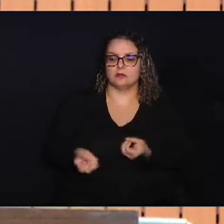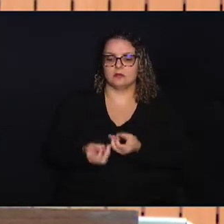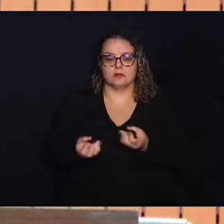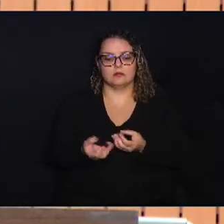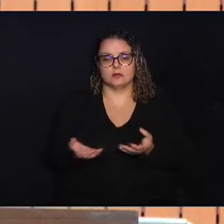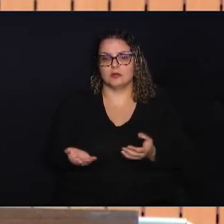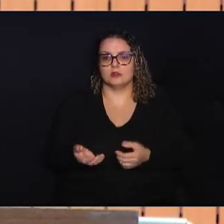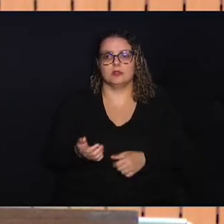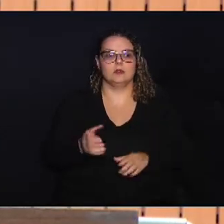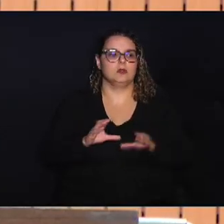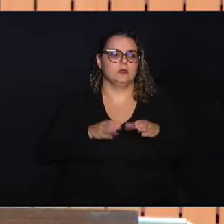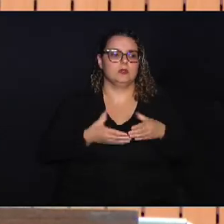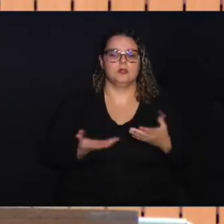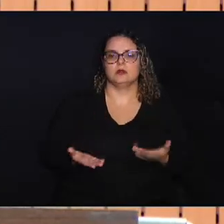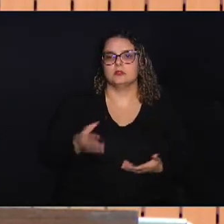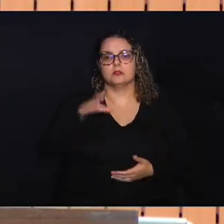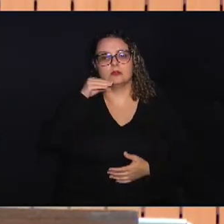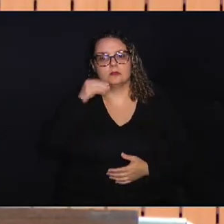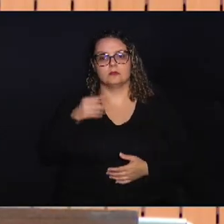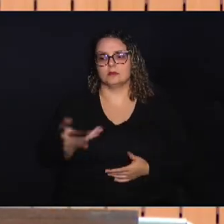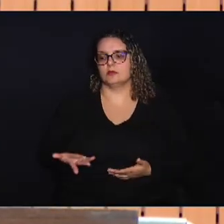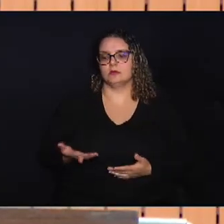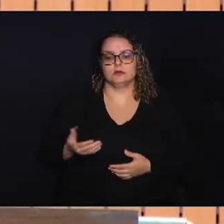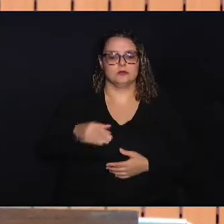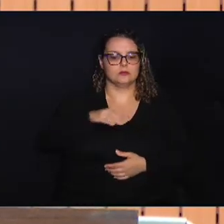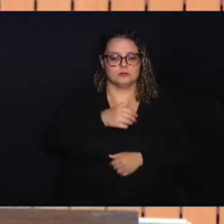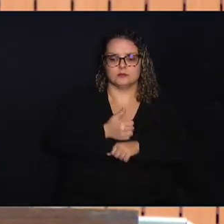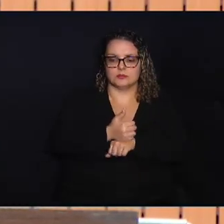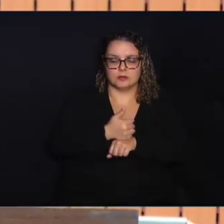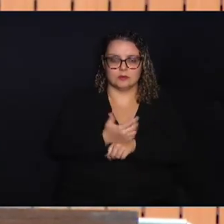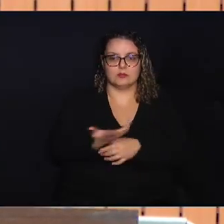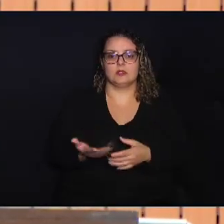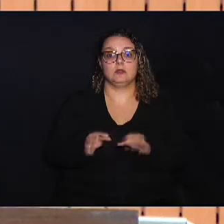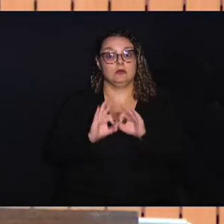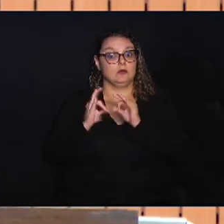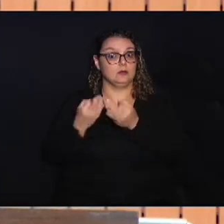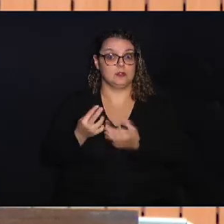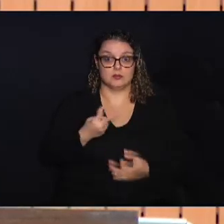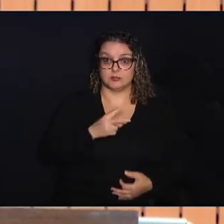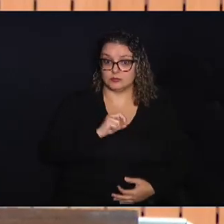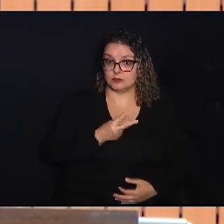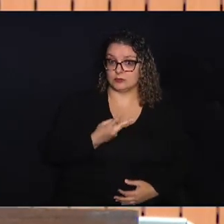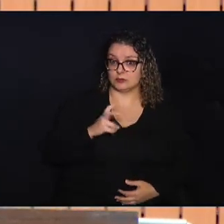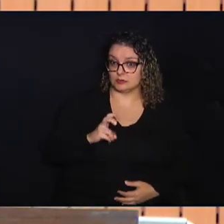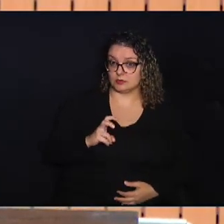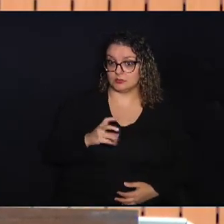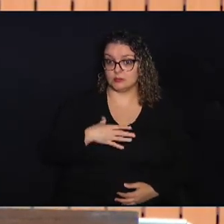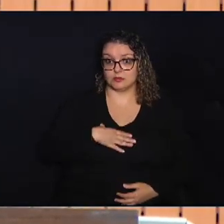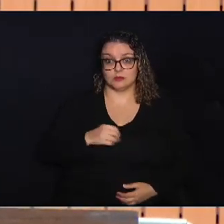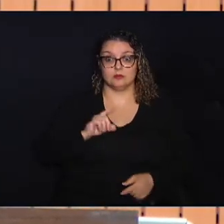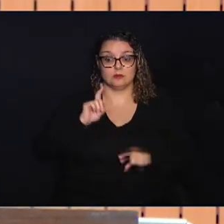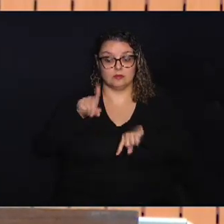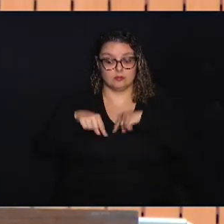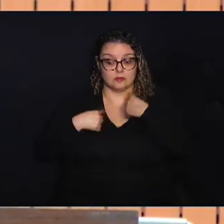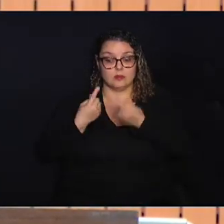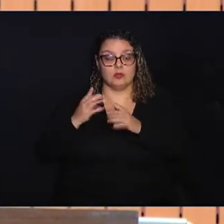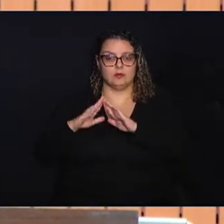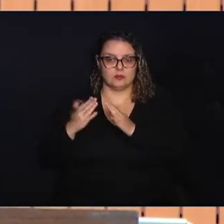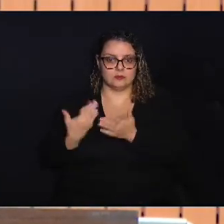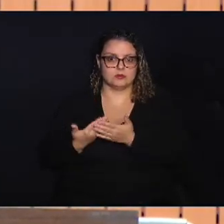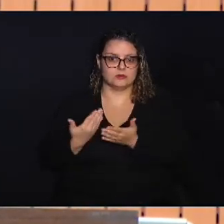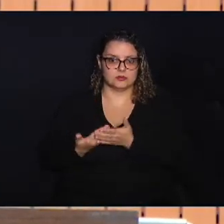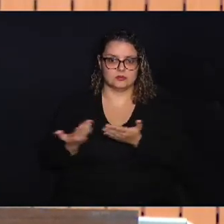né, os educadores, as famílias, que no ano de 2025 seus filhos terão que ir para outra escola,